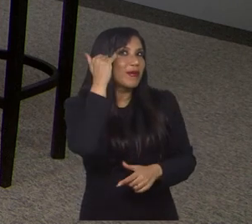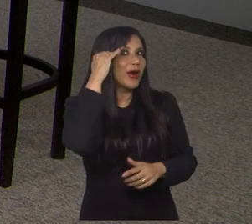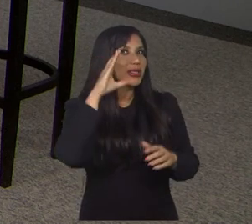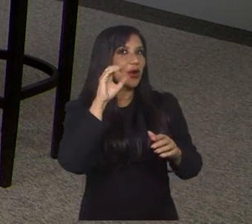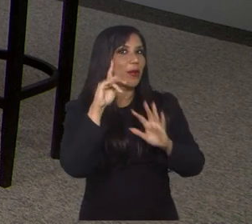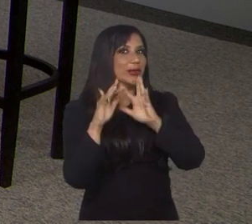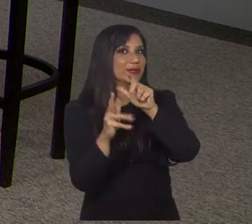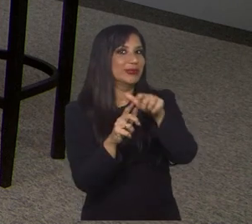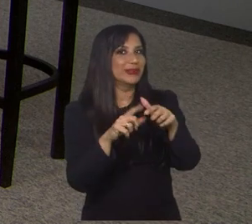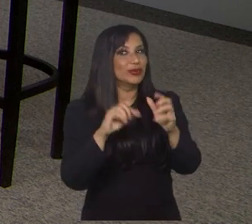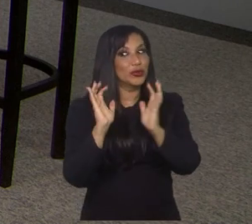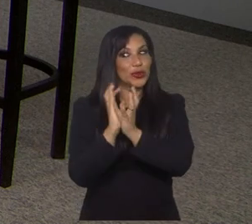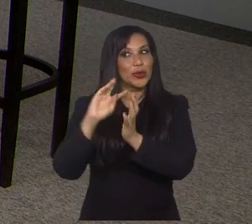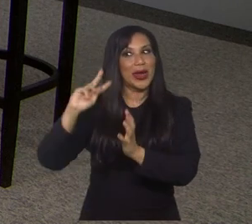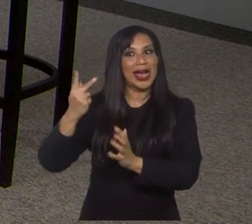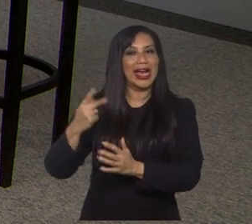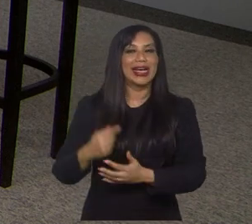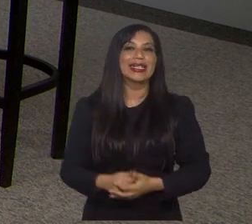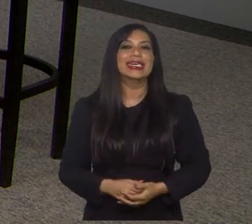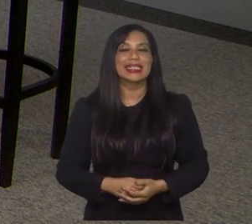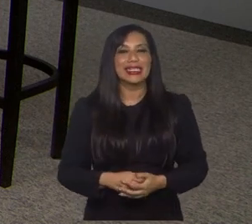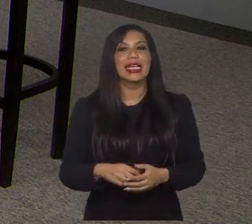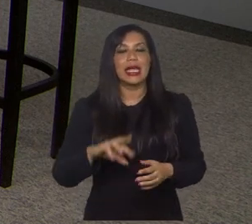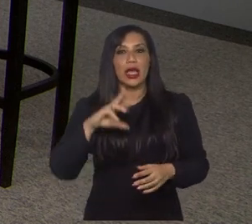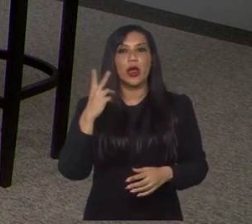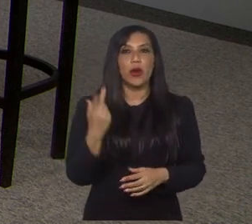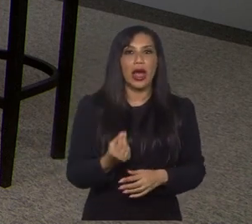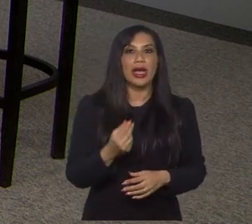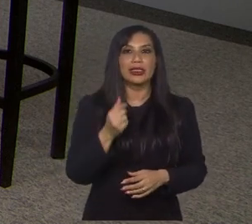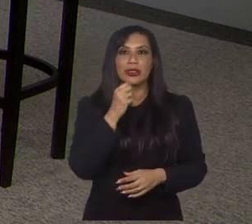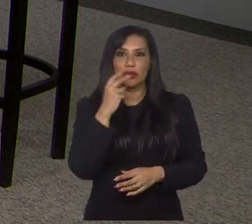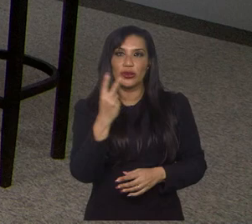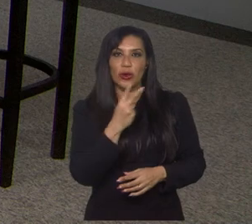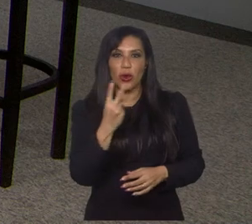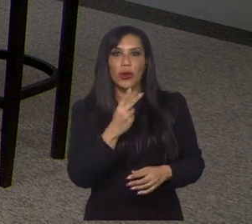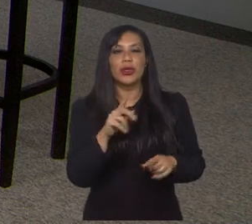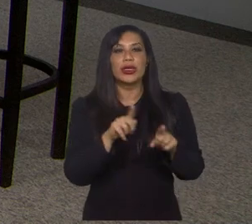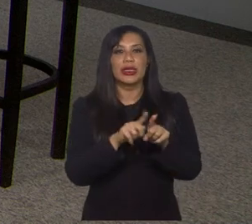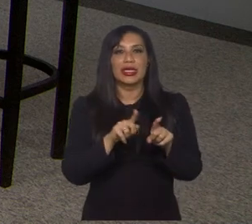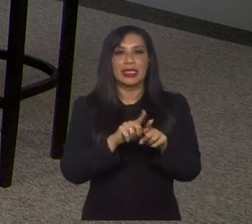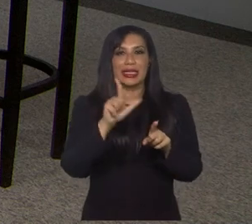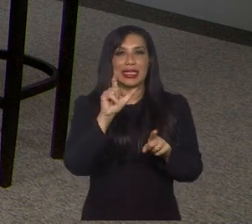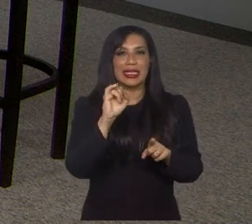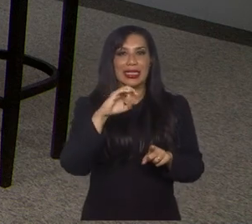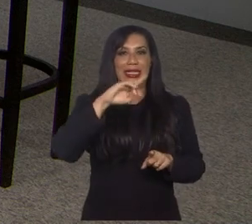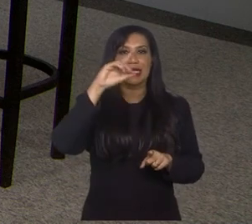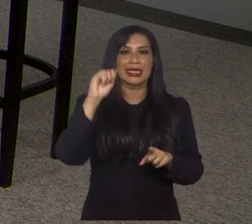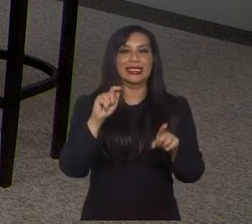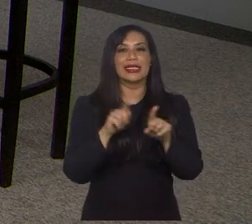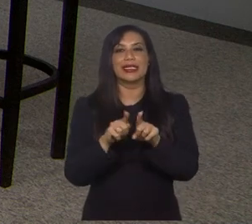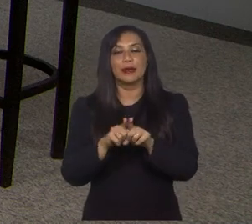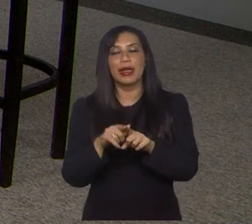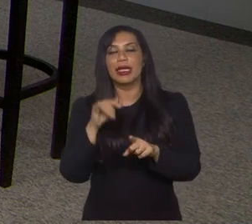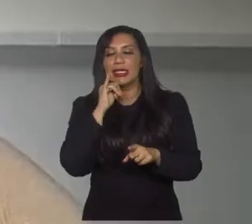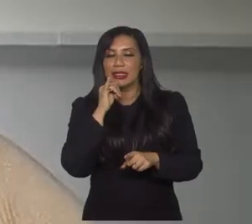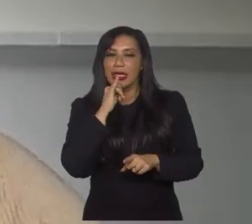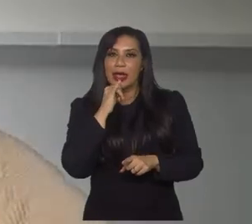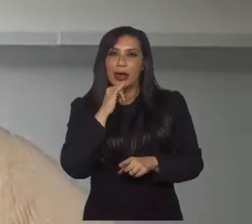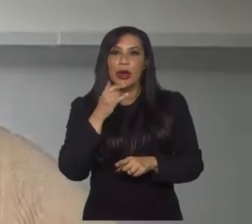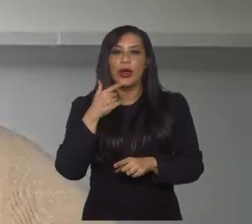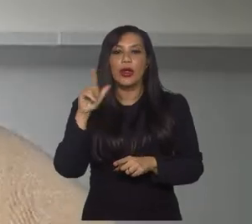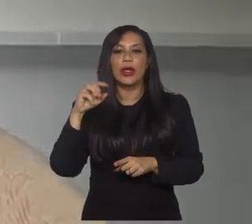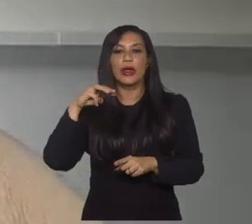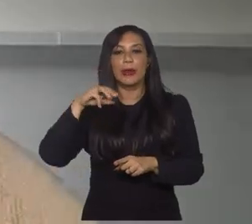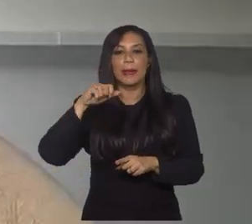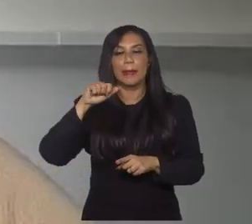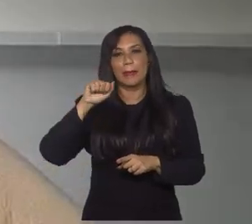grupo? Eu acho que entre dois nomes, eu gosto do nome da Linda, mas para não bater na mesma tecla aí, ou de